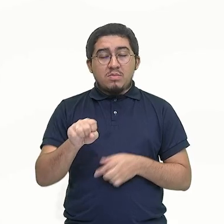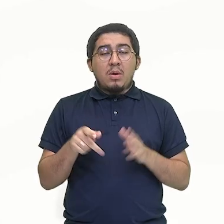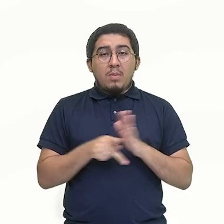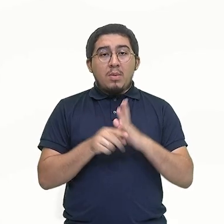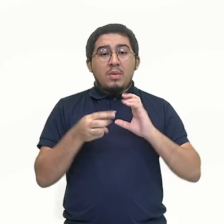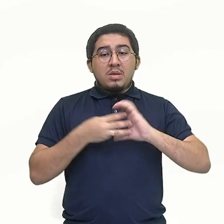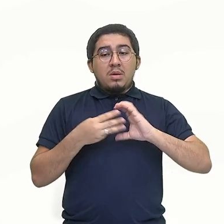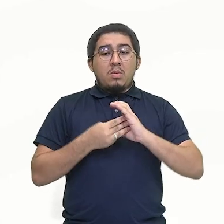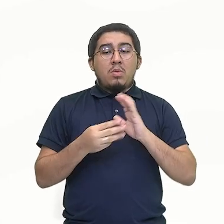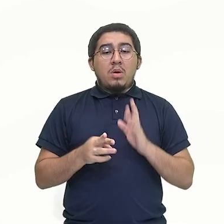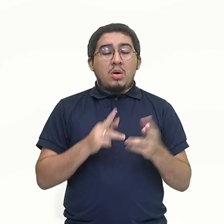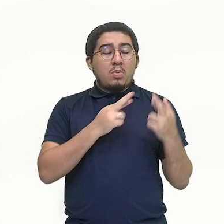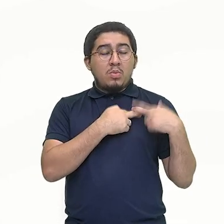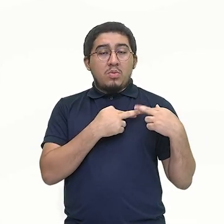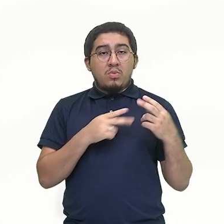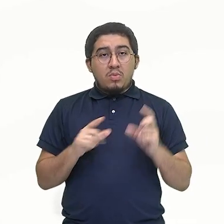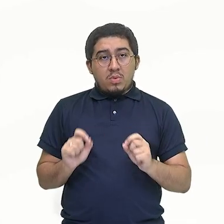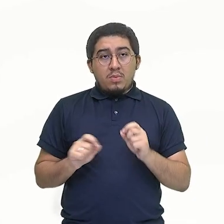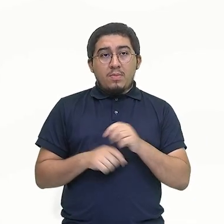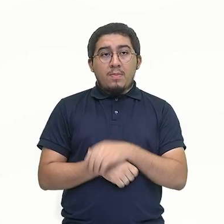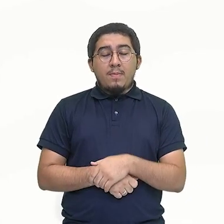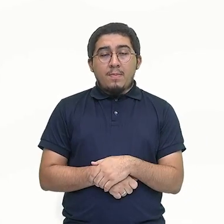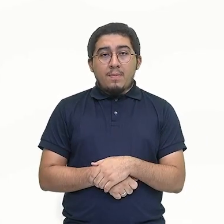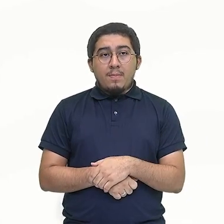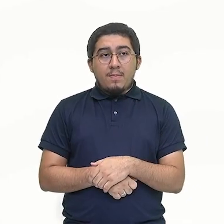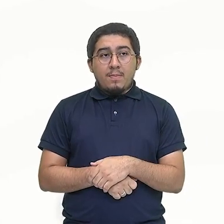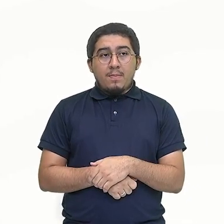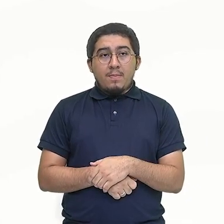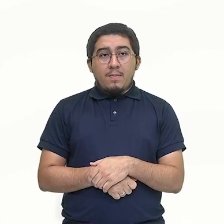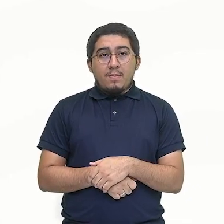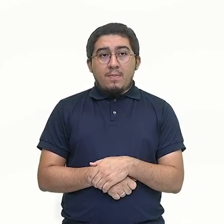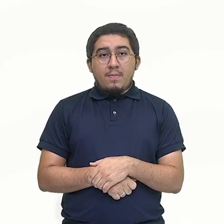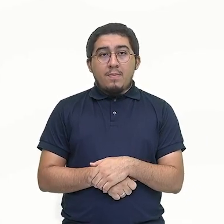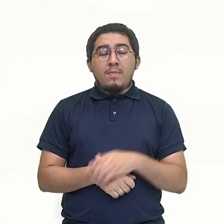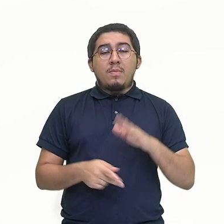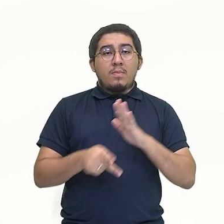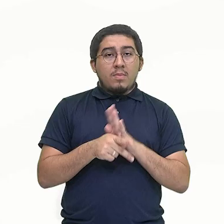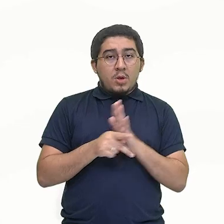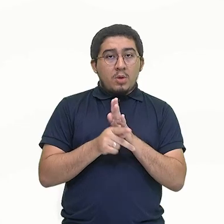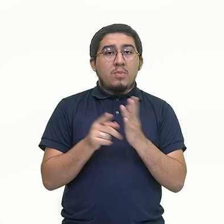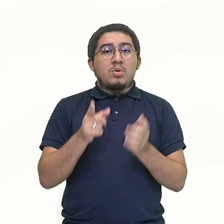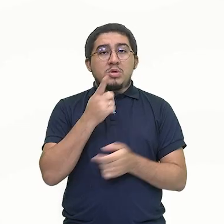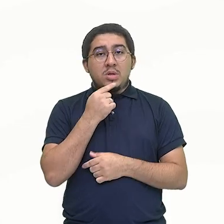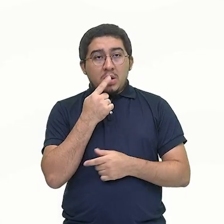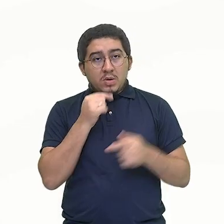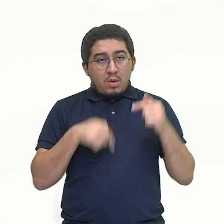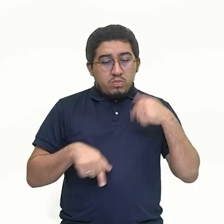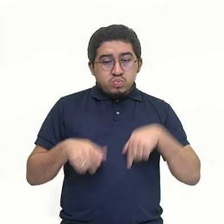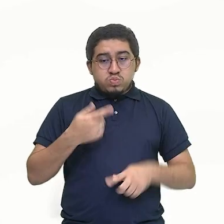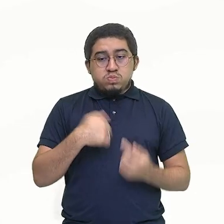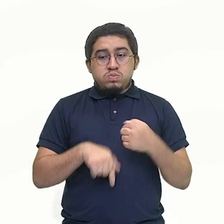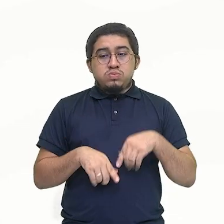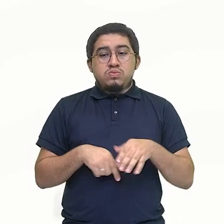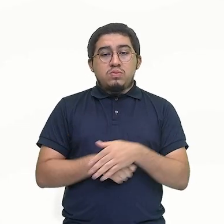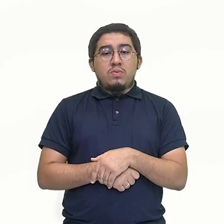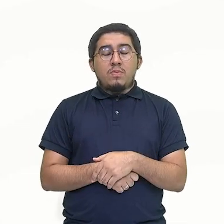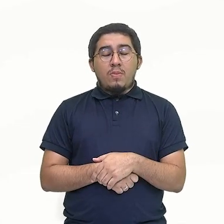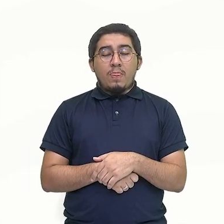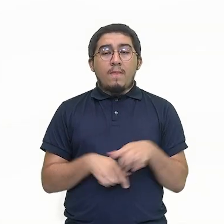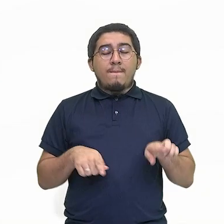celulares responsáveis pela coagulação sanguínea. Temos um quadro que apresenta